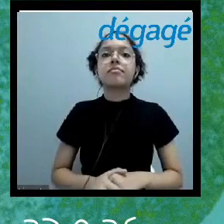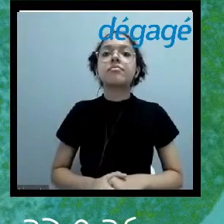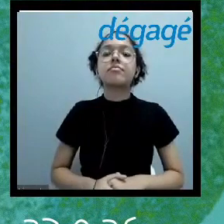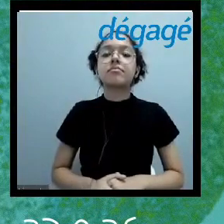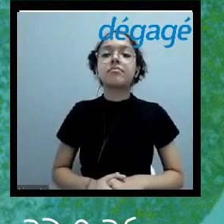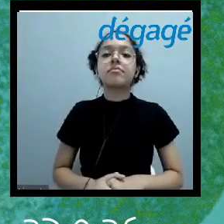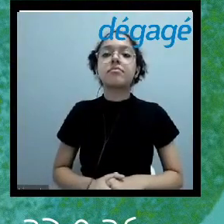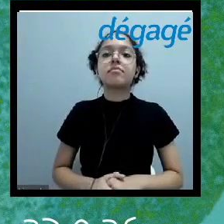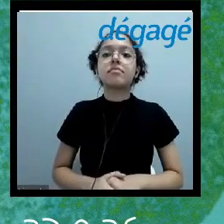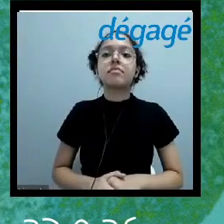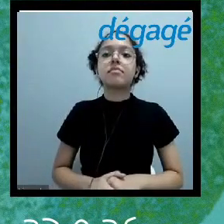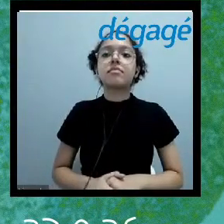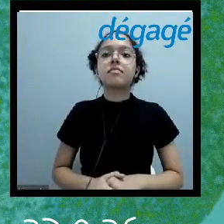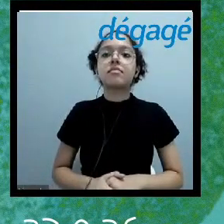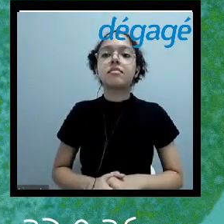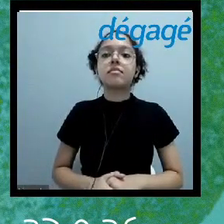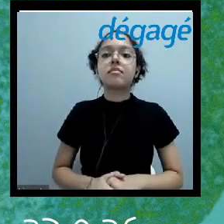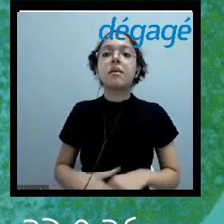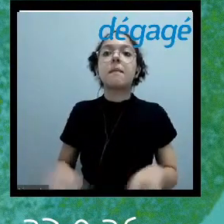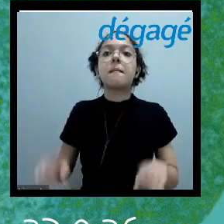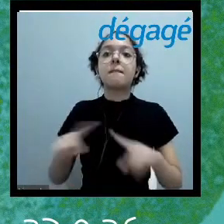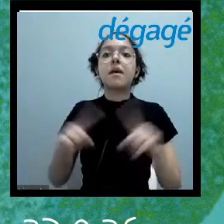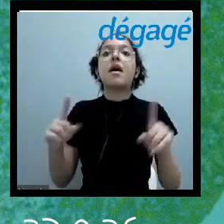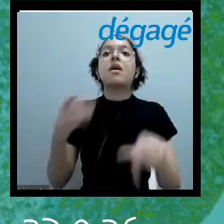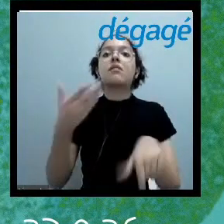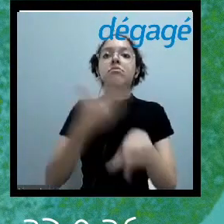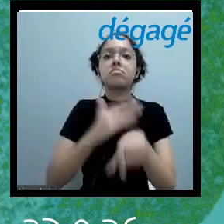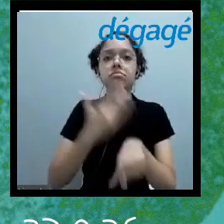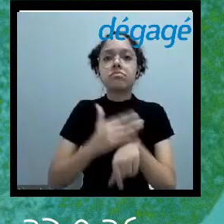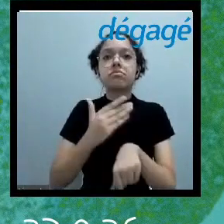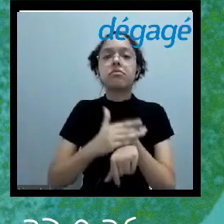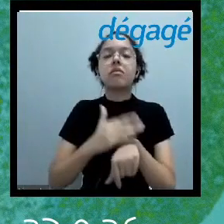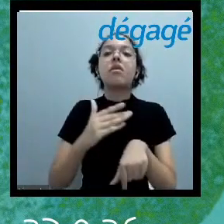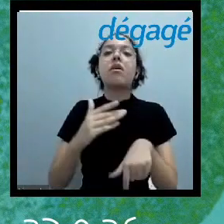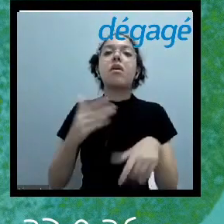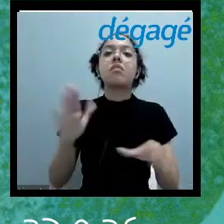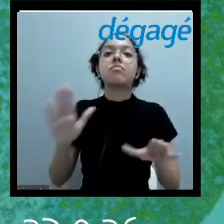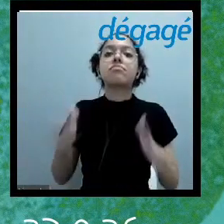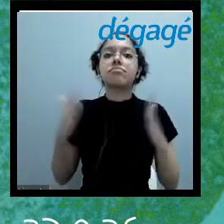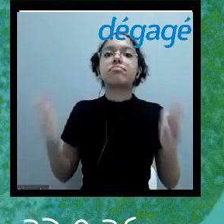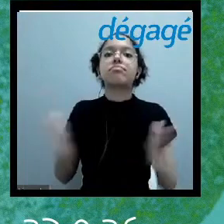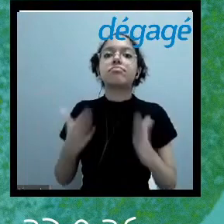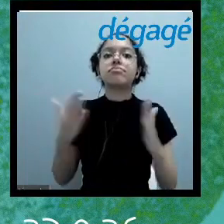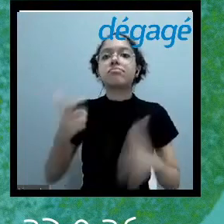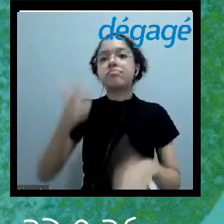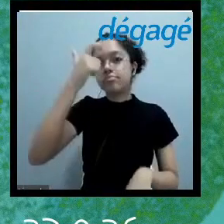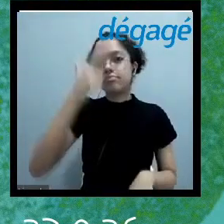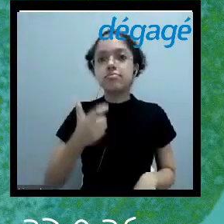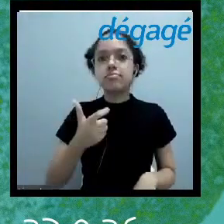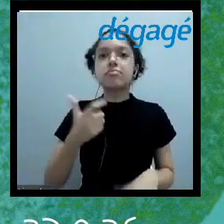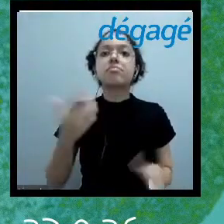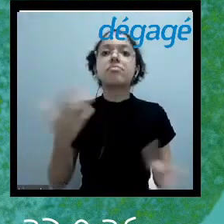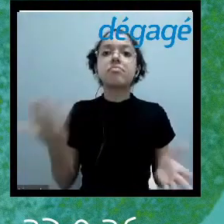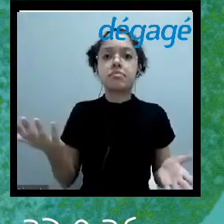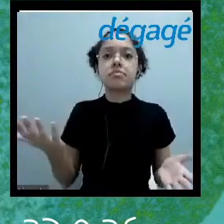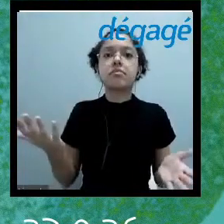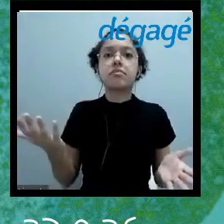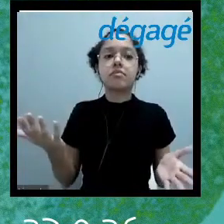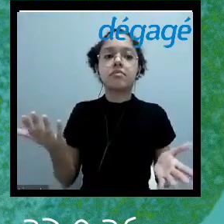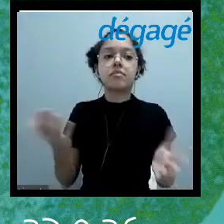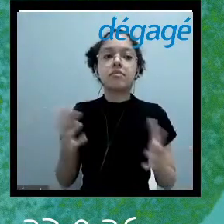parecia que nunca ia tomar aquela atitude de sair de um estado mais bem